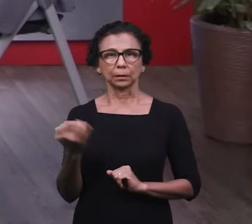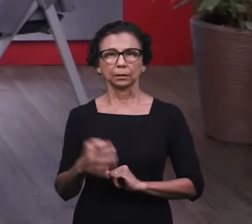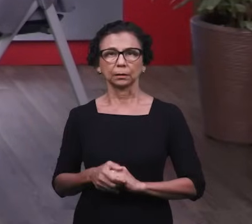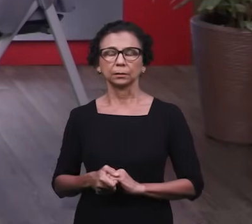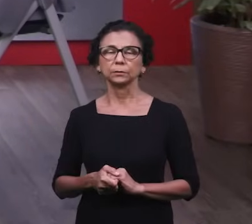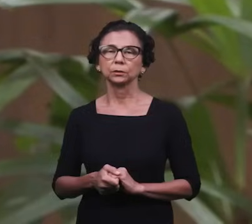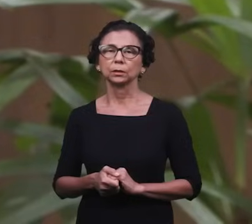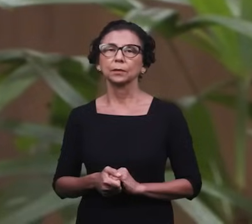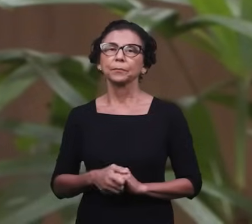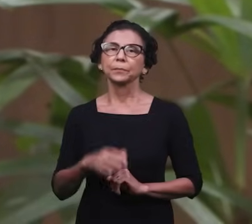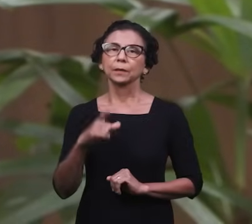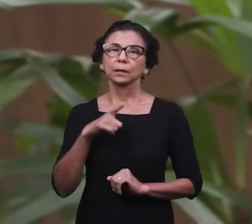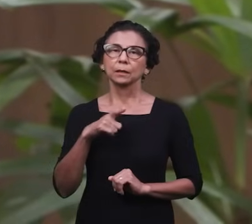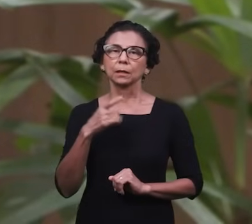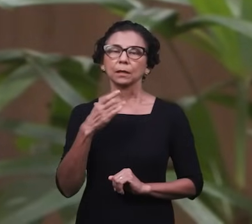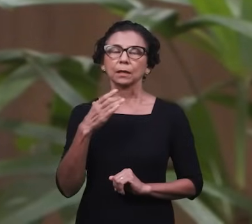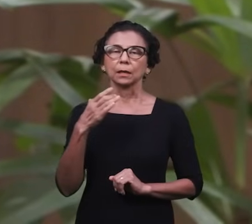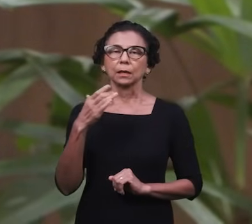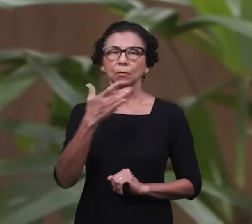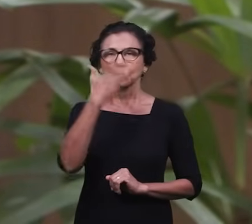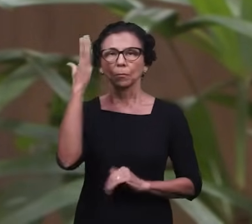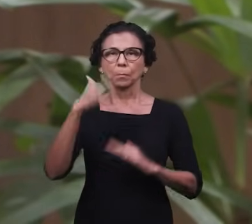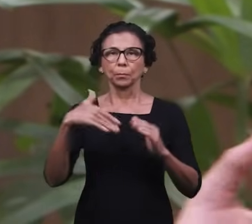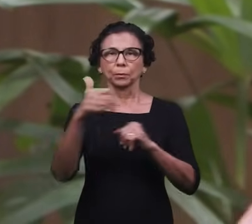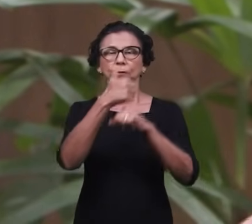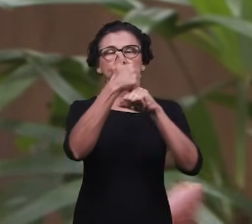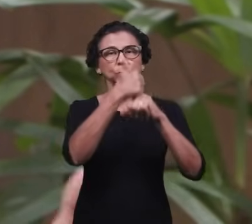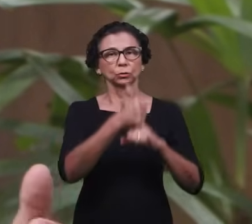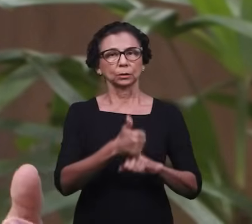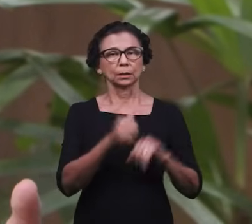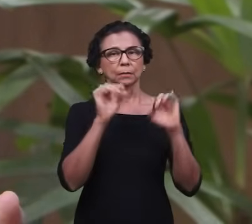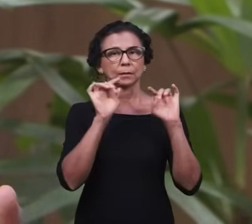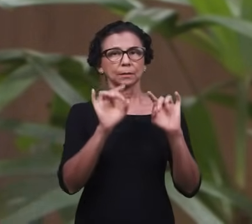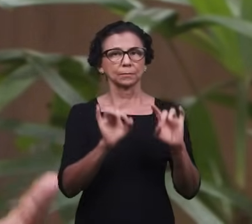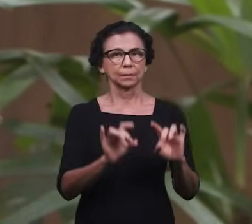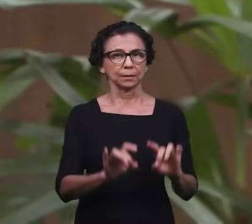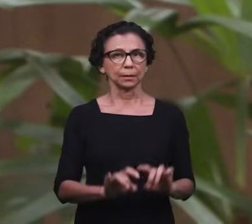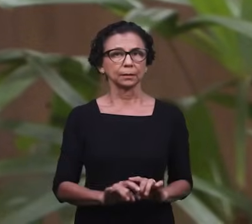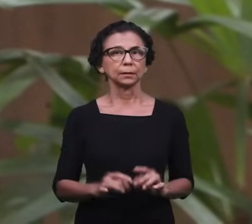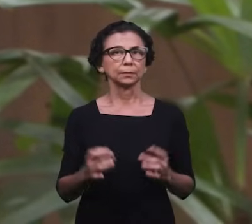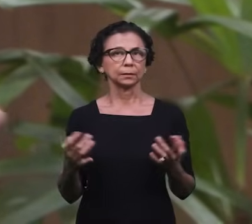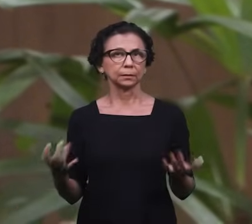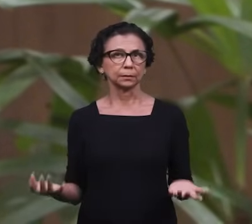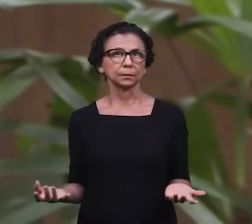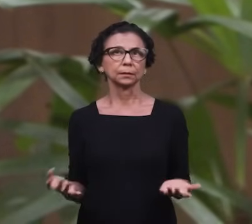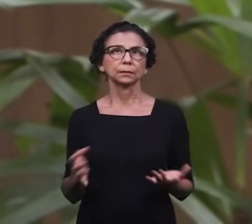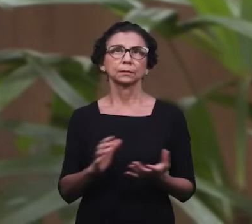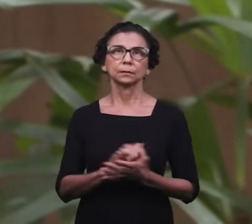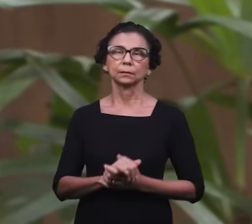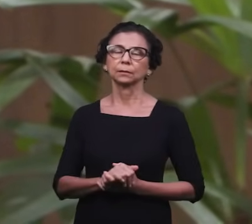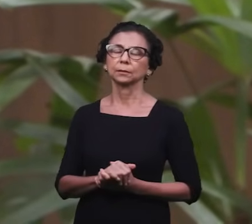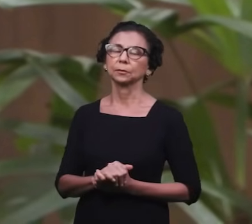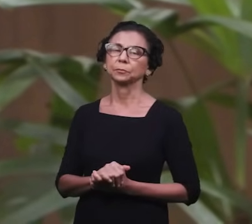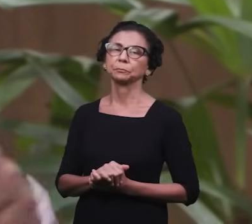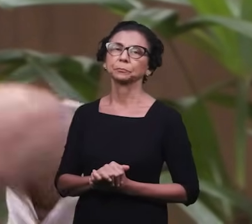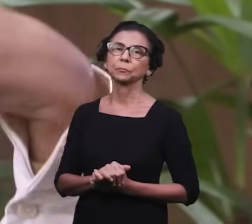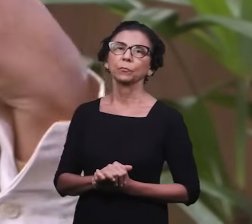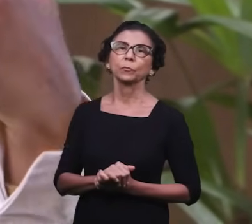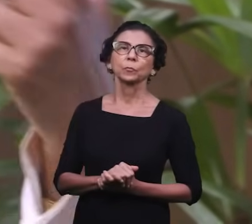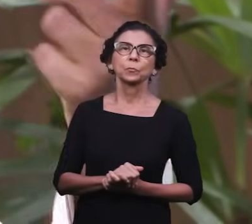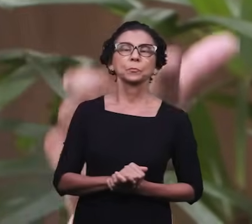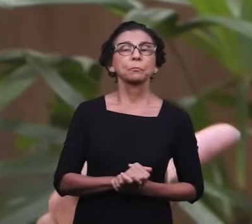que ele possa ter essa oportunidade de desenvolver atenção compartilhada, a teoria da mente, que foi isso que a gente acabou de